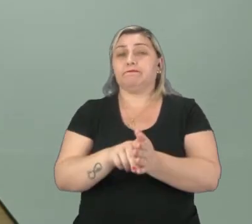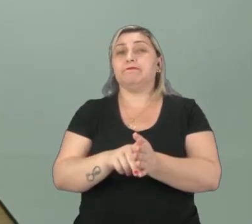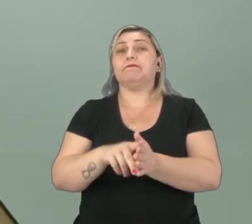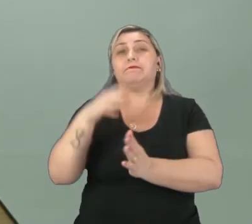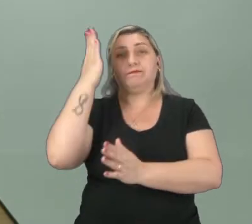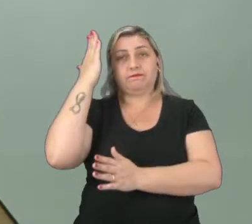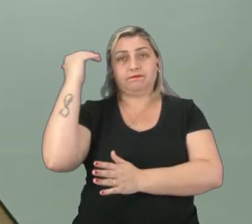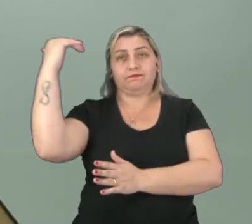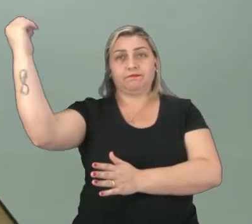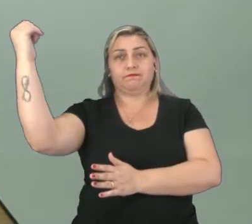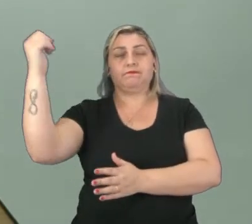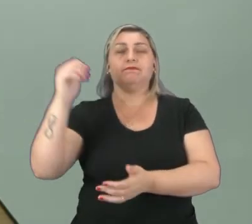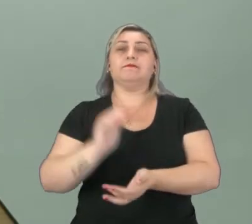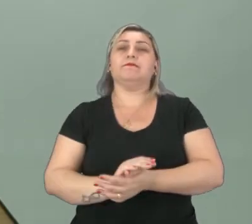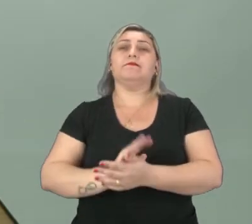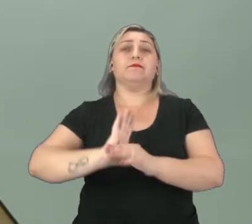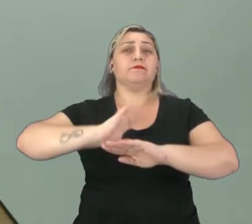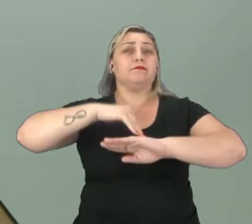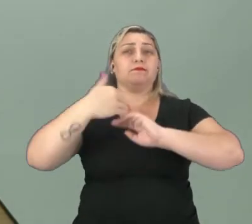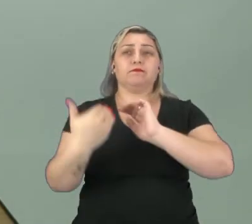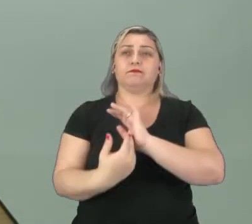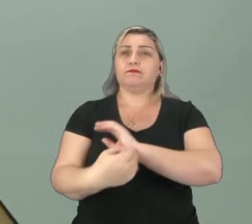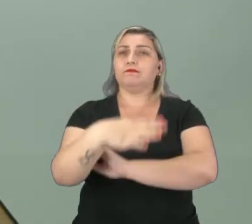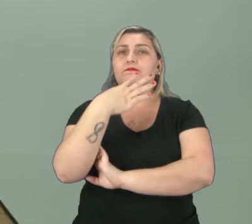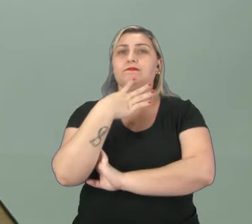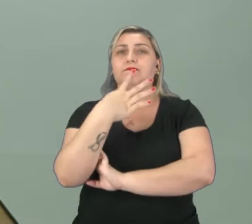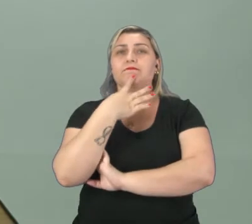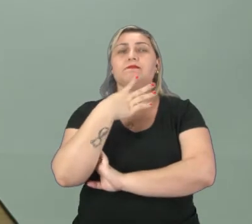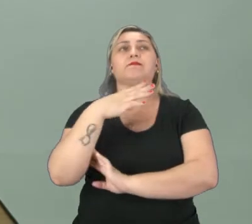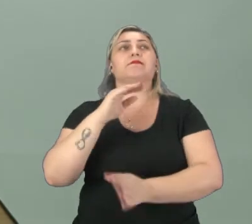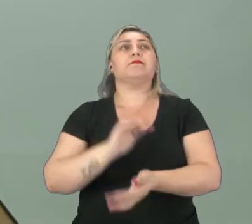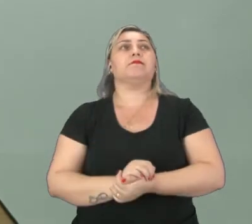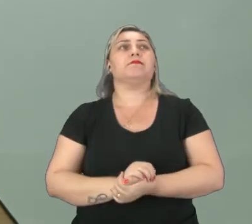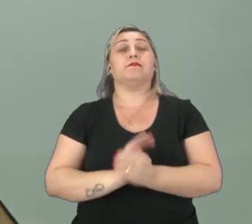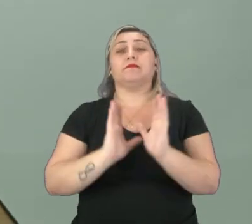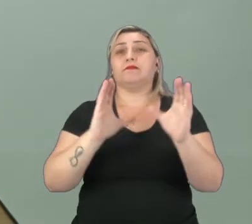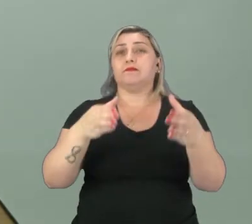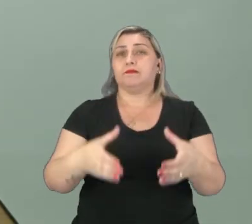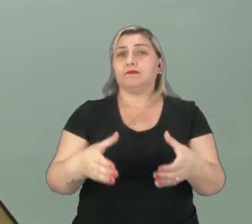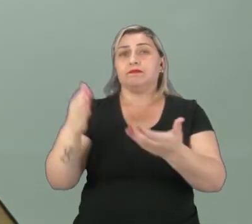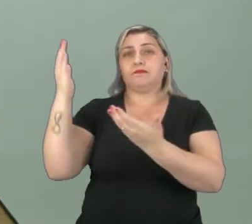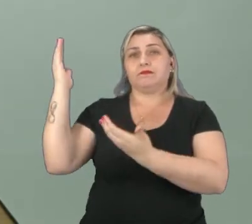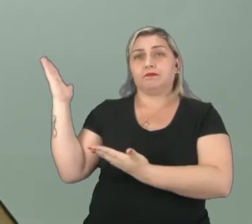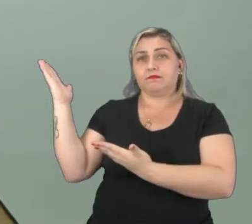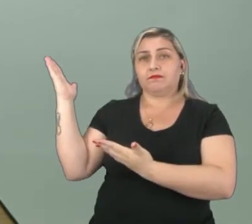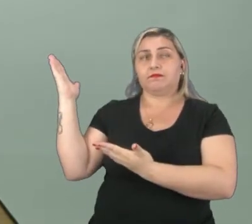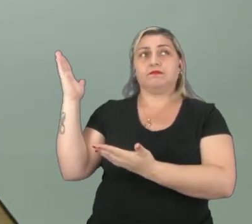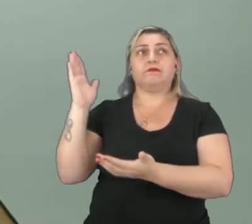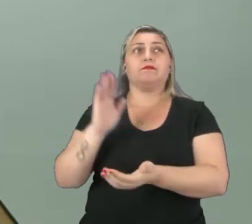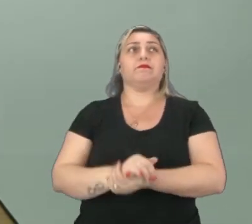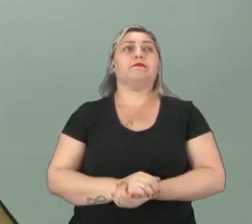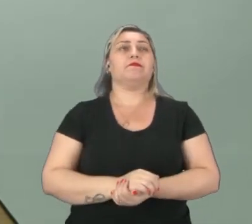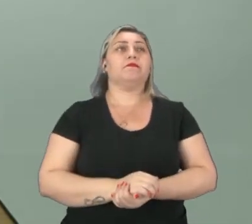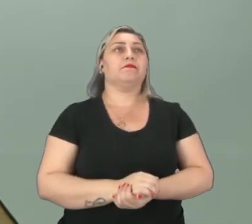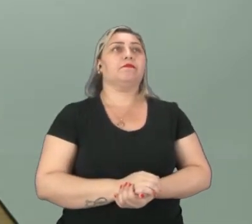mais famoso, a baixaria. Todo mundo conhece a baixaria. E esse prato, ele é